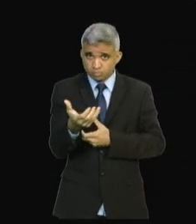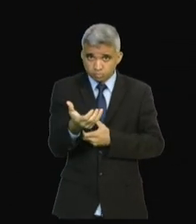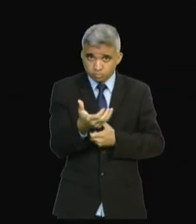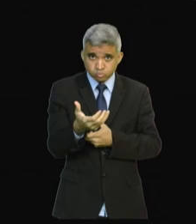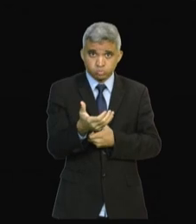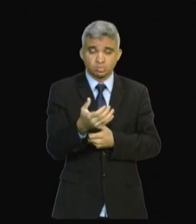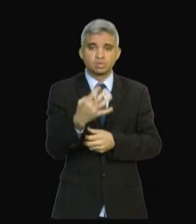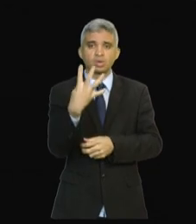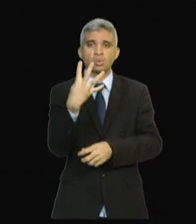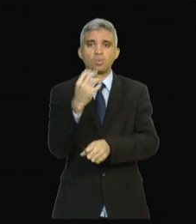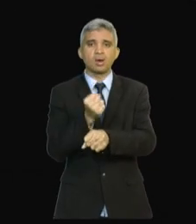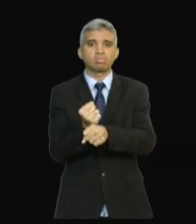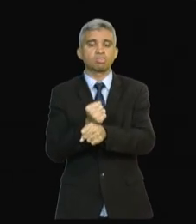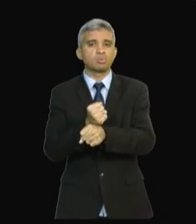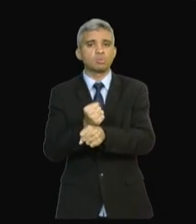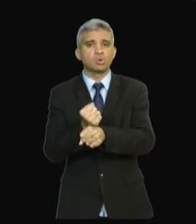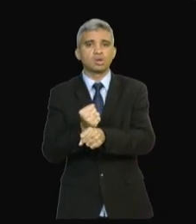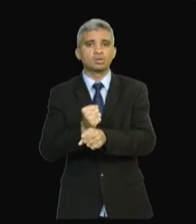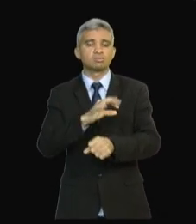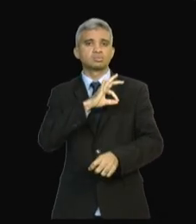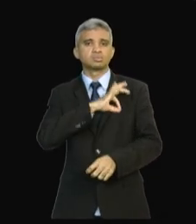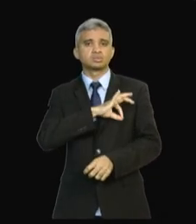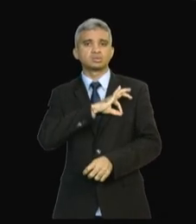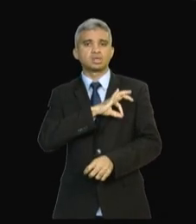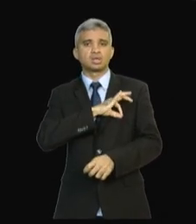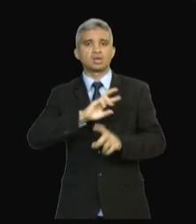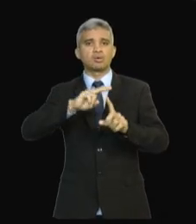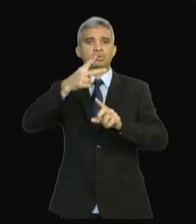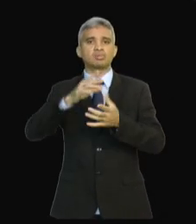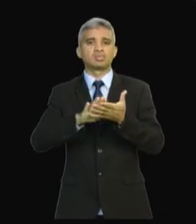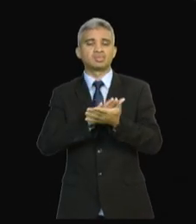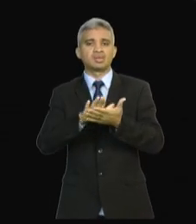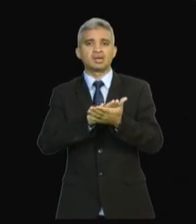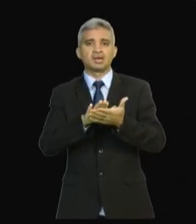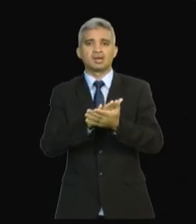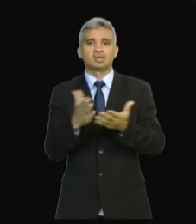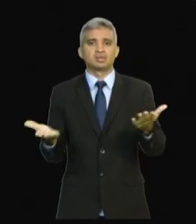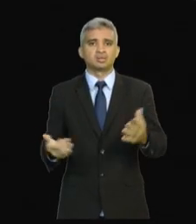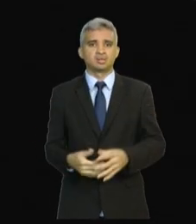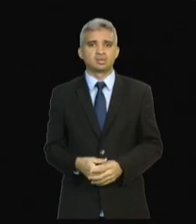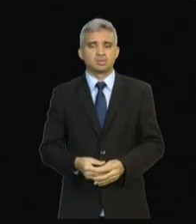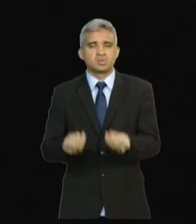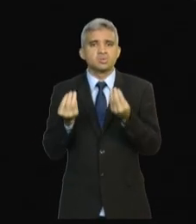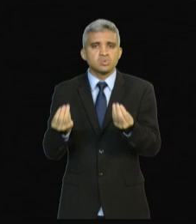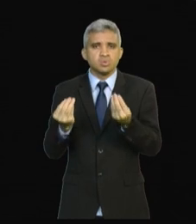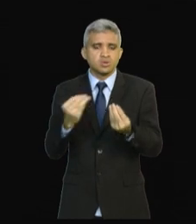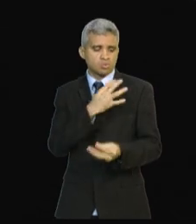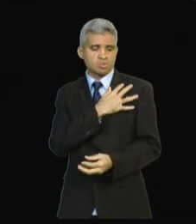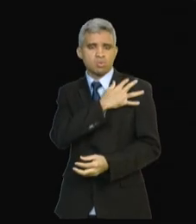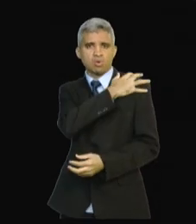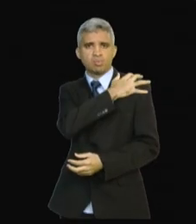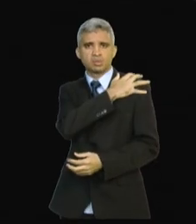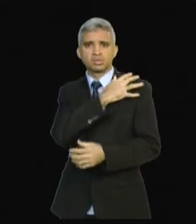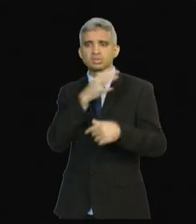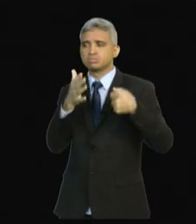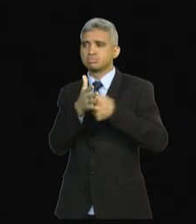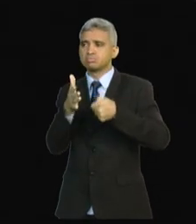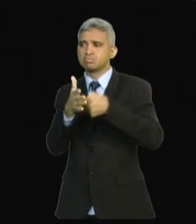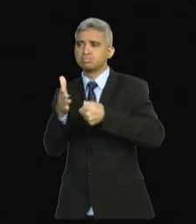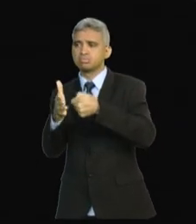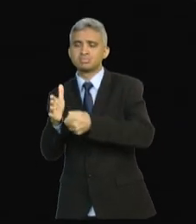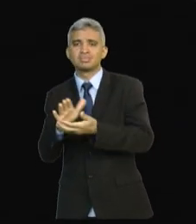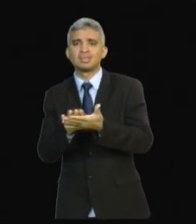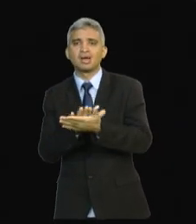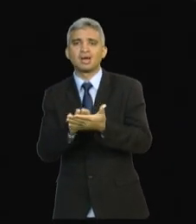é que seu líder, seu comandante, que não consegue resolver simples coisas, vai lutar por melhorias para esses policiais? Deixa aqui